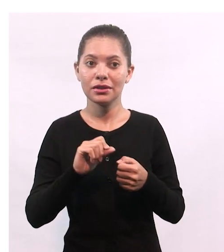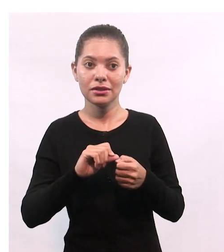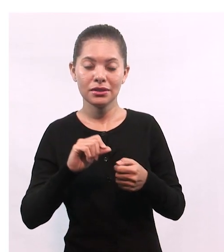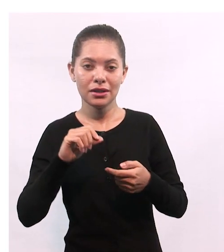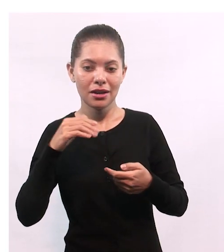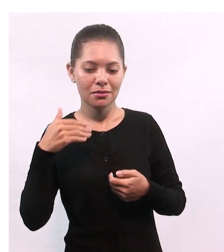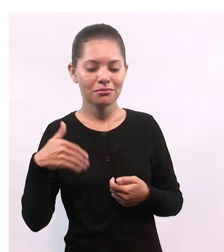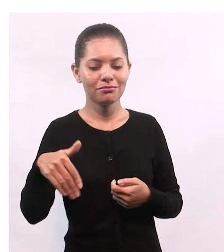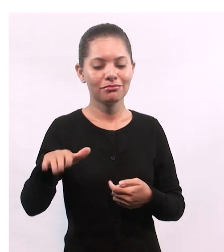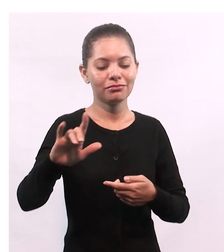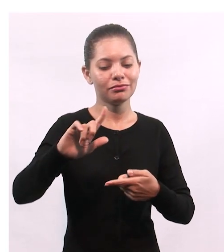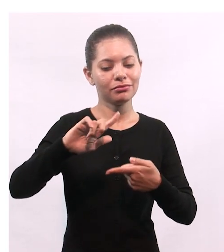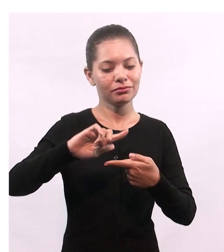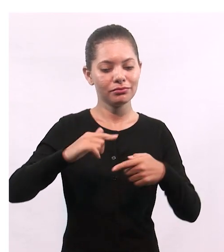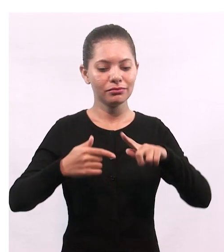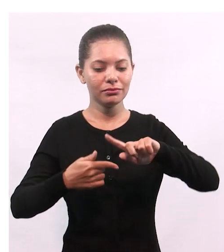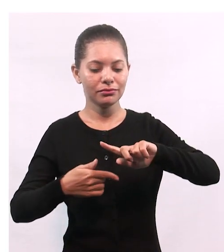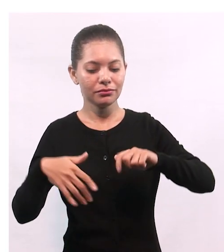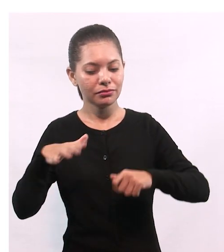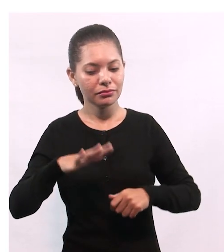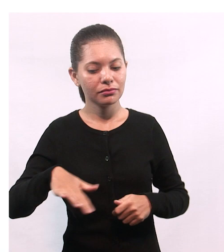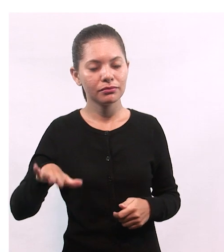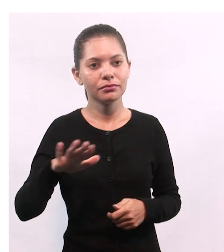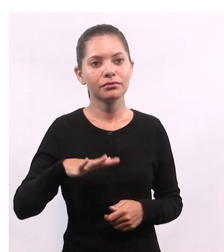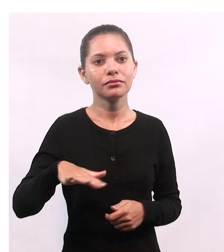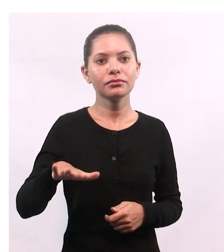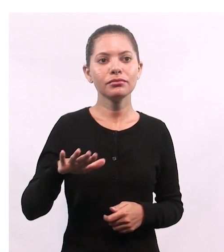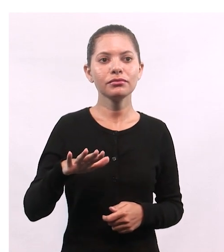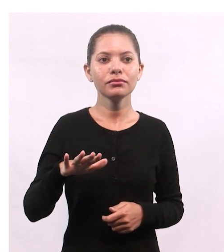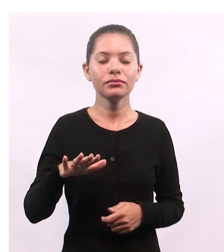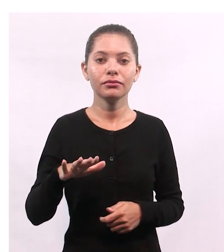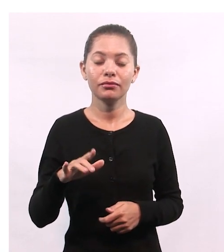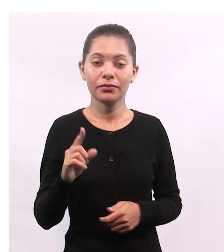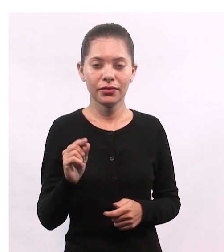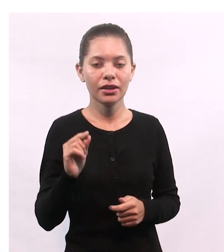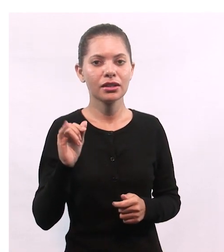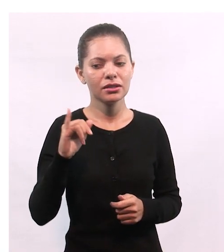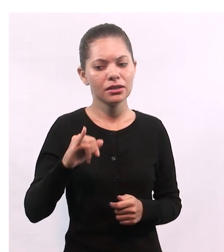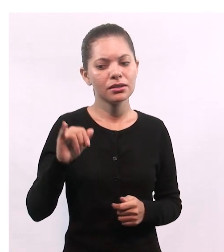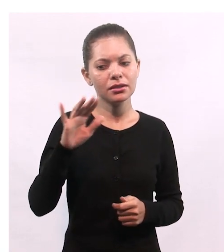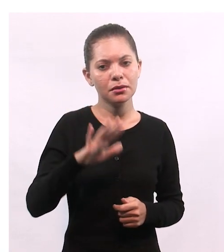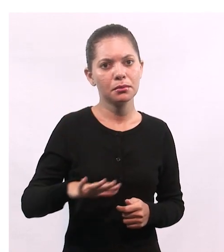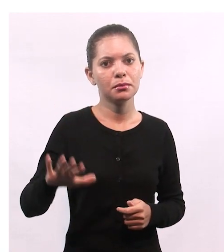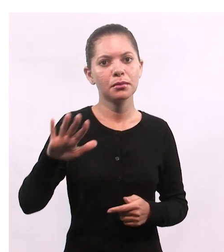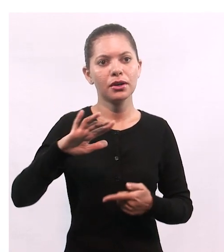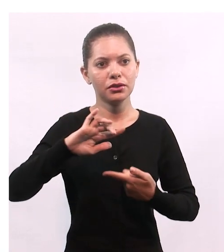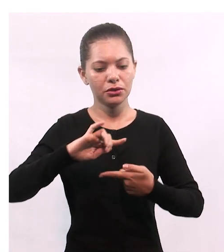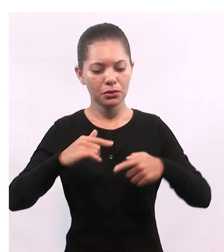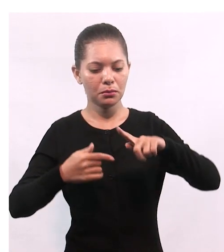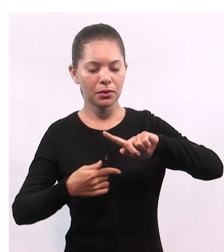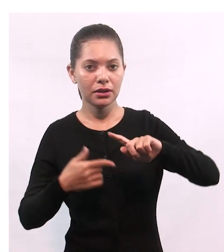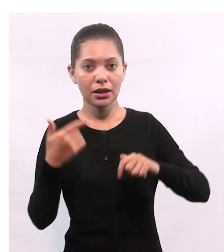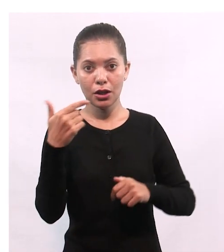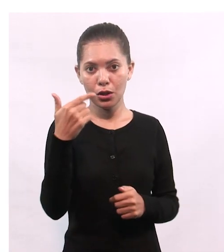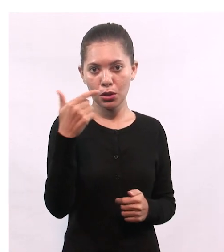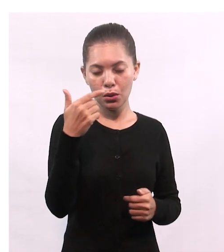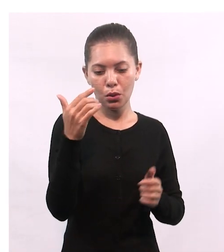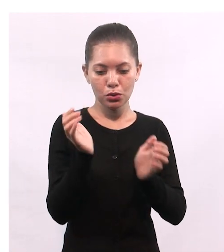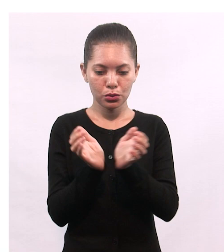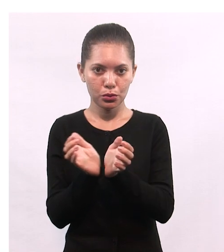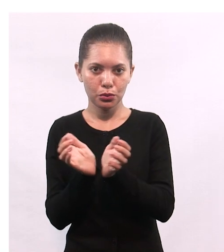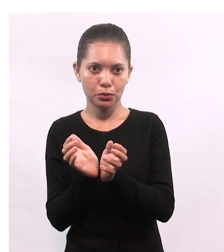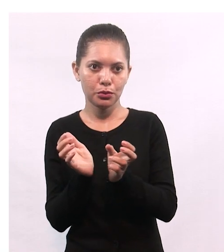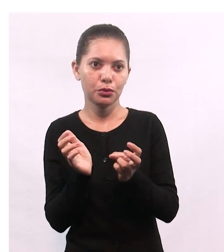partir das figuras geométricas, seja planas ou seja espaciais. E essas figuras geométricas a gente pode dividir em dois